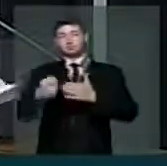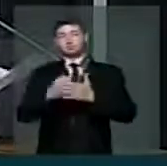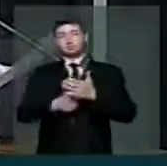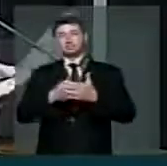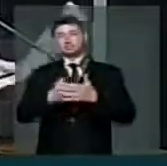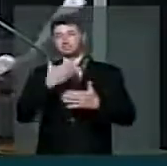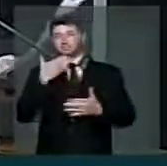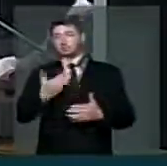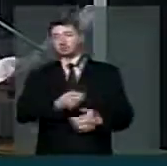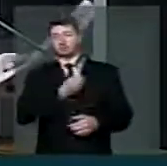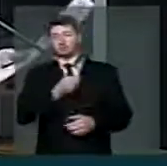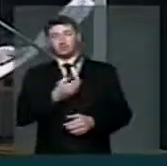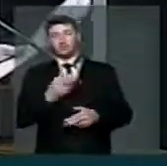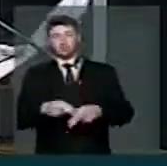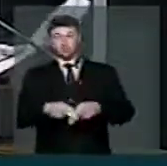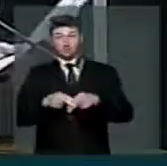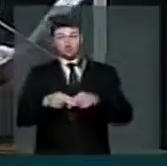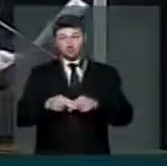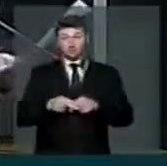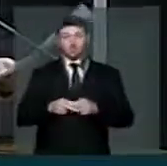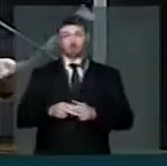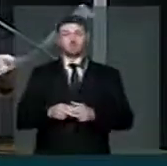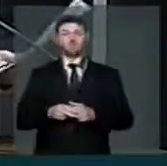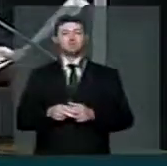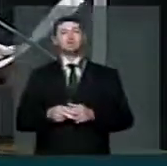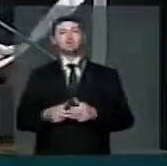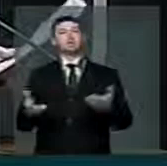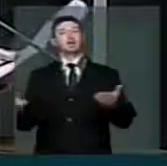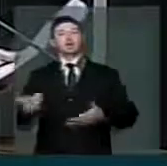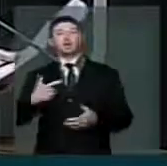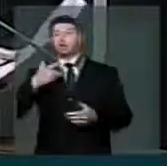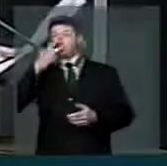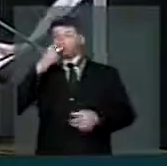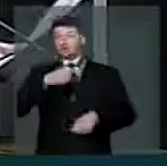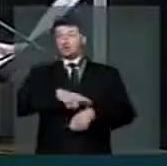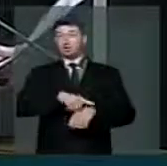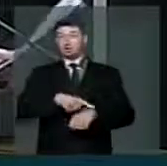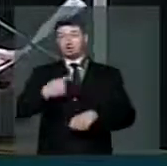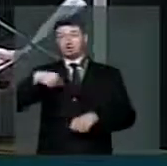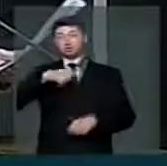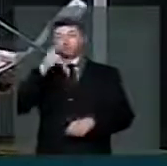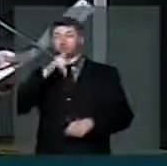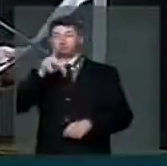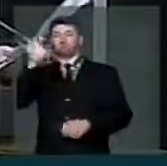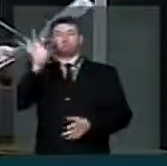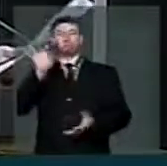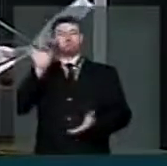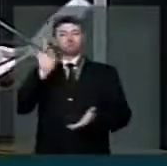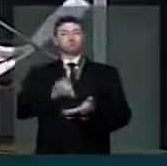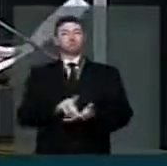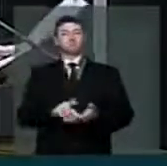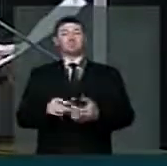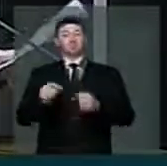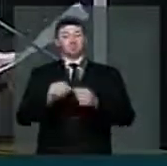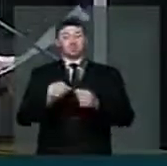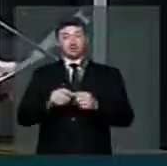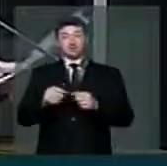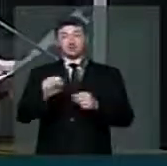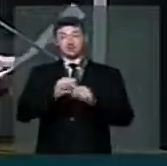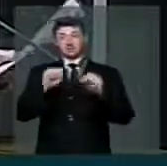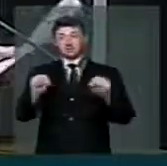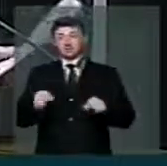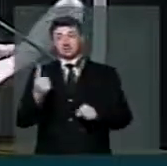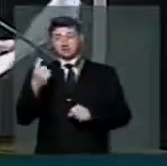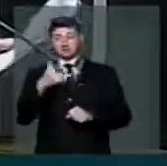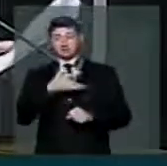vida. Por isso que eu considero que é hora de concretizarmos um novo pacto pelo Sistema Único de